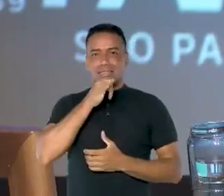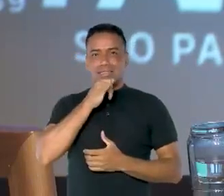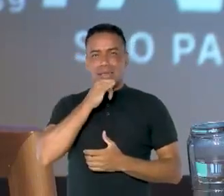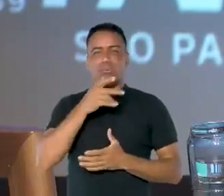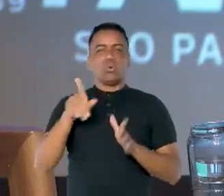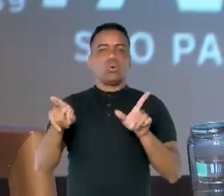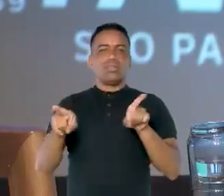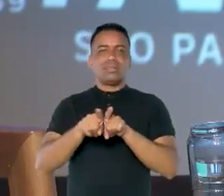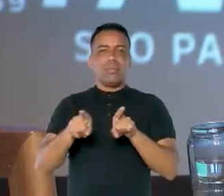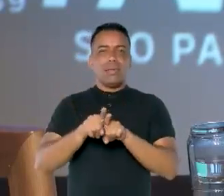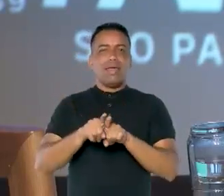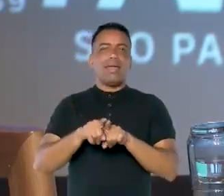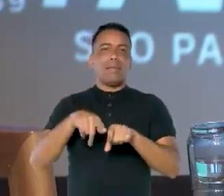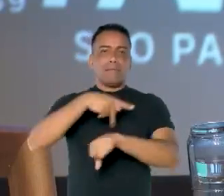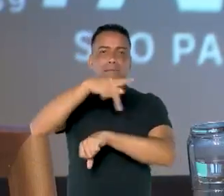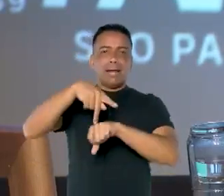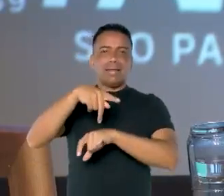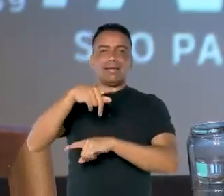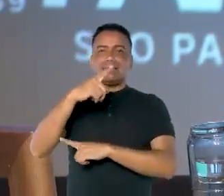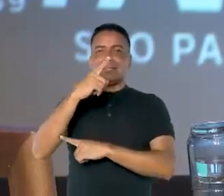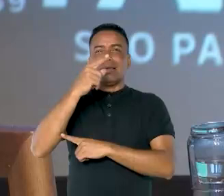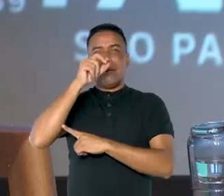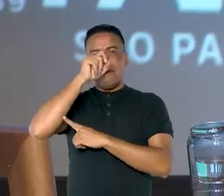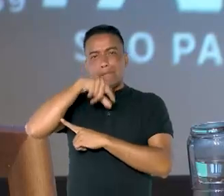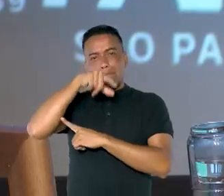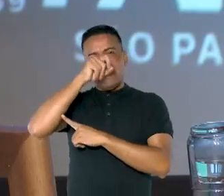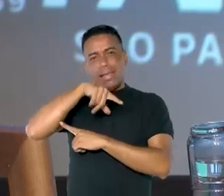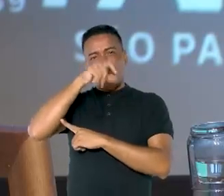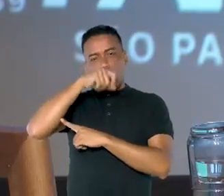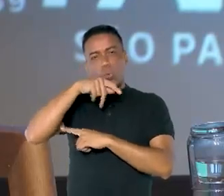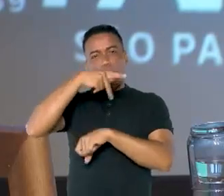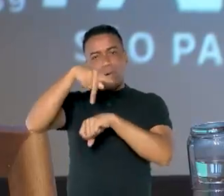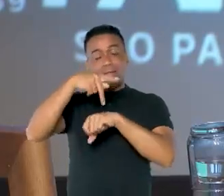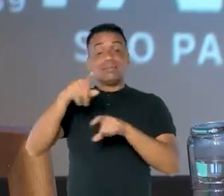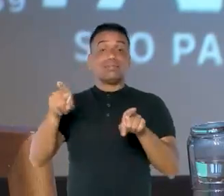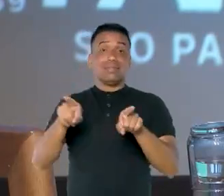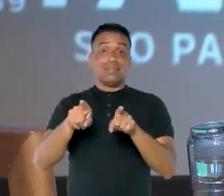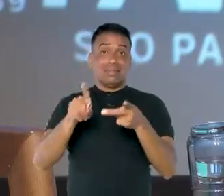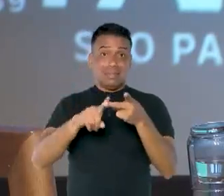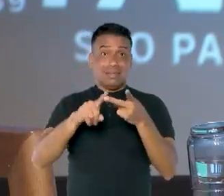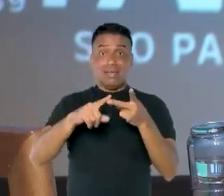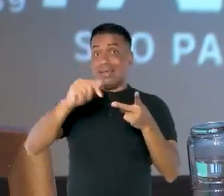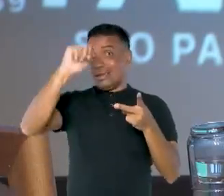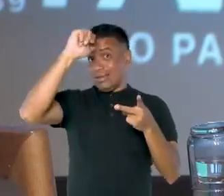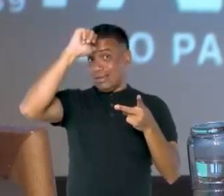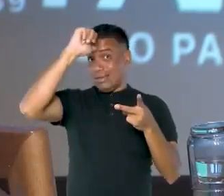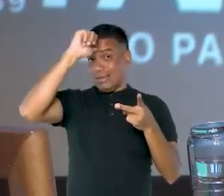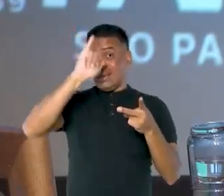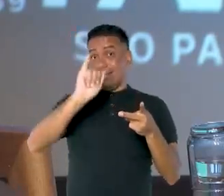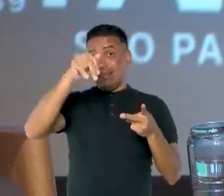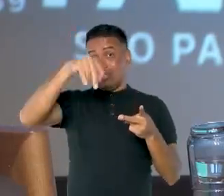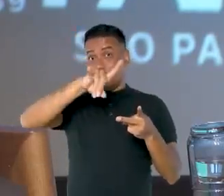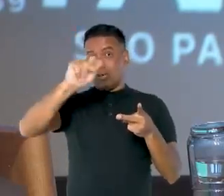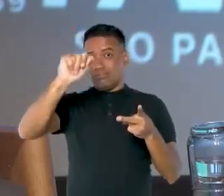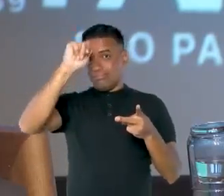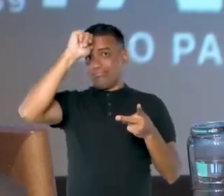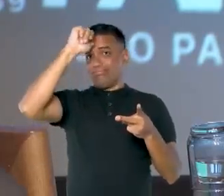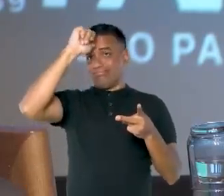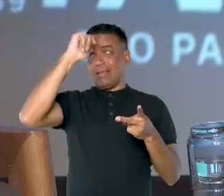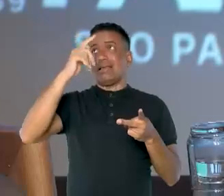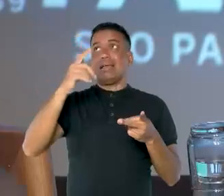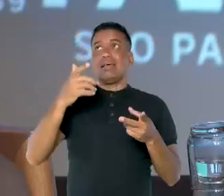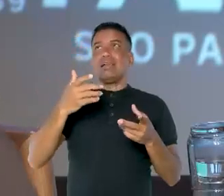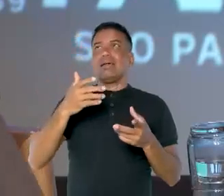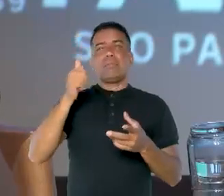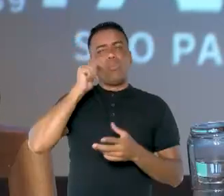também aprovou uma lei dessa natureza, e a Índia, por causa do trabalho de uma moça que esteve no